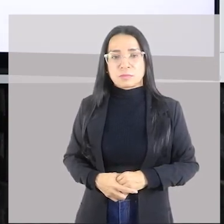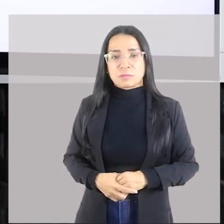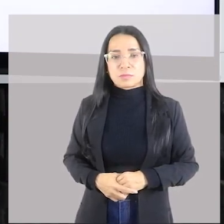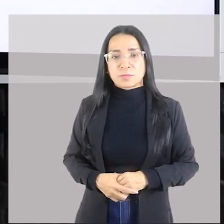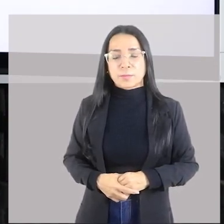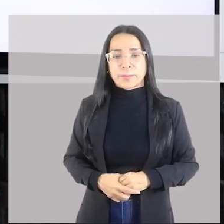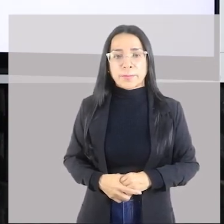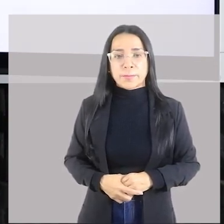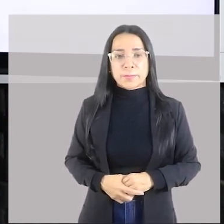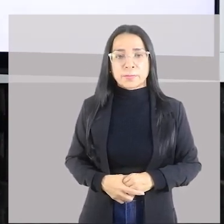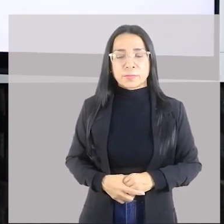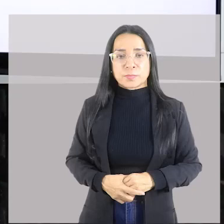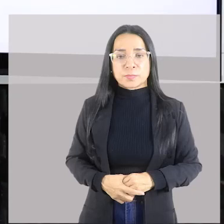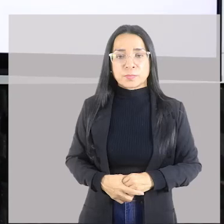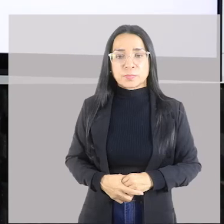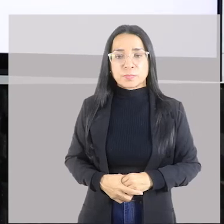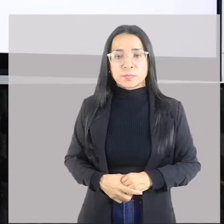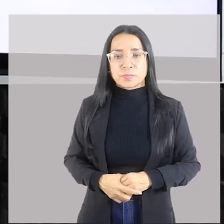tem outro cloro.